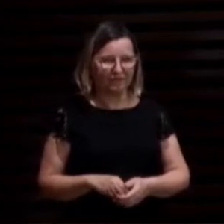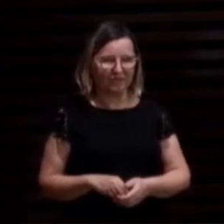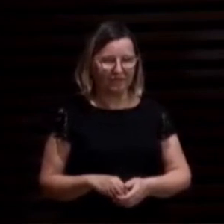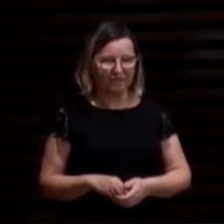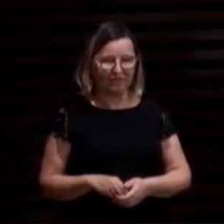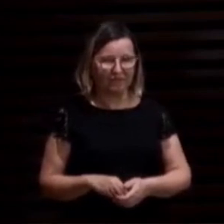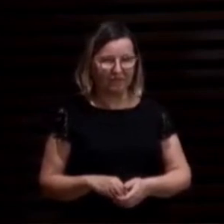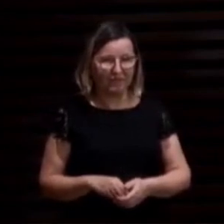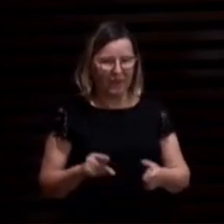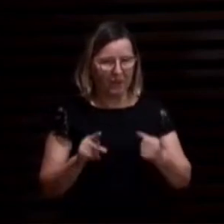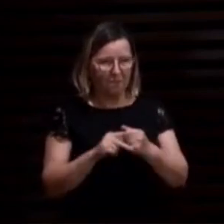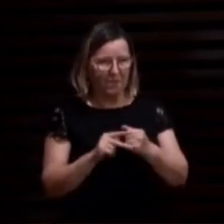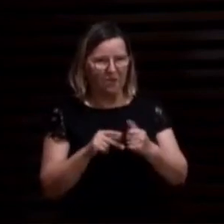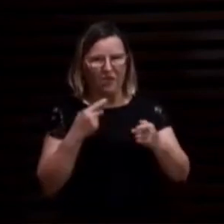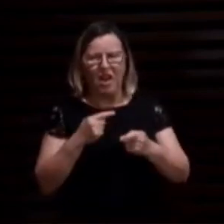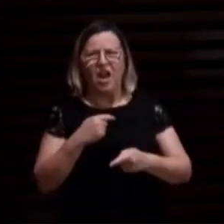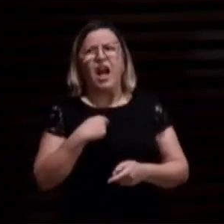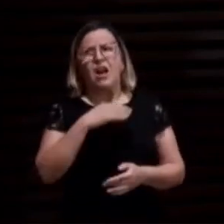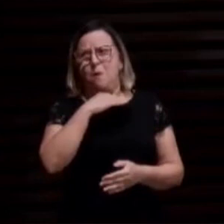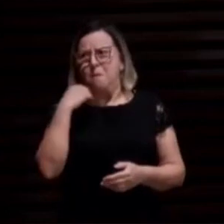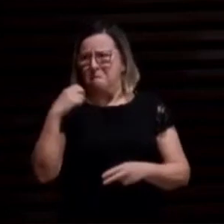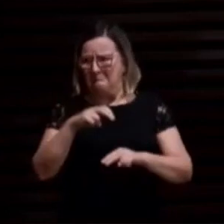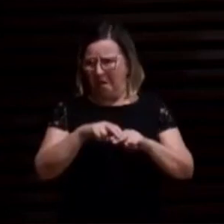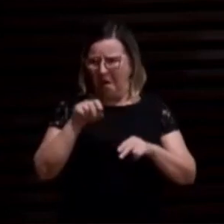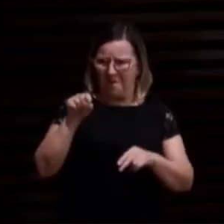Um homem que dizia, eu morro pelo Senhor.